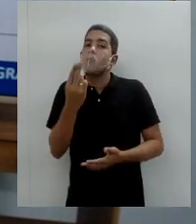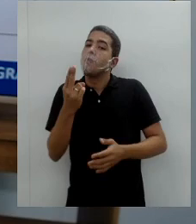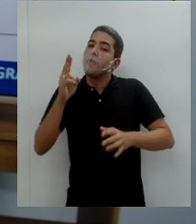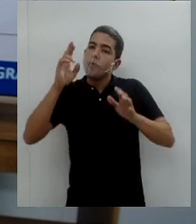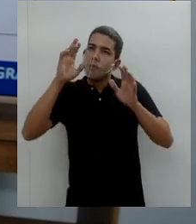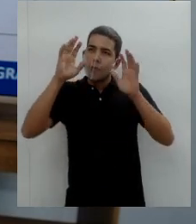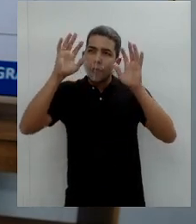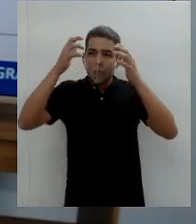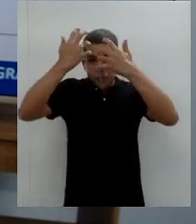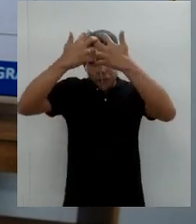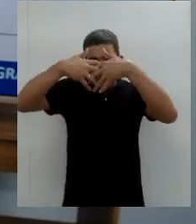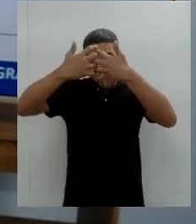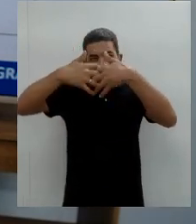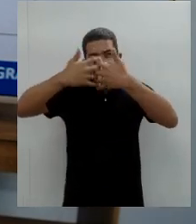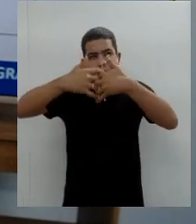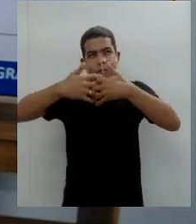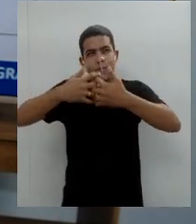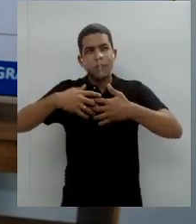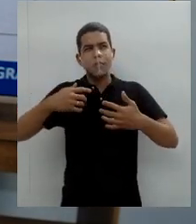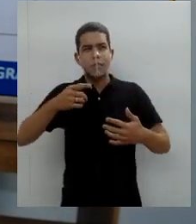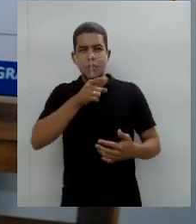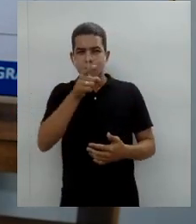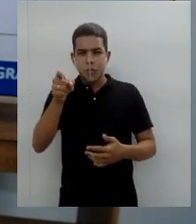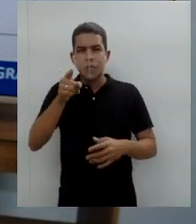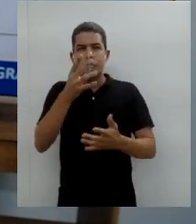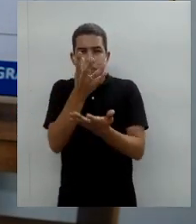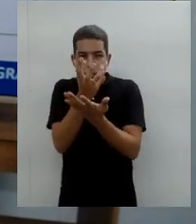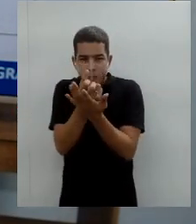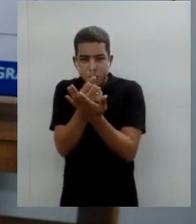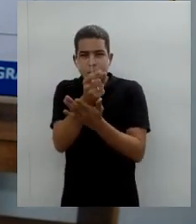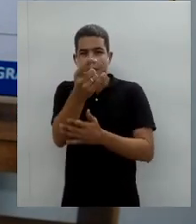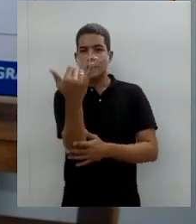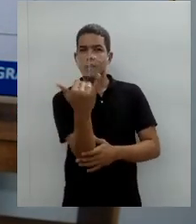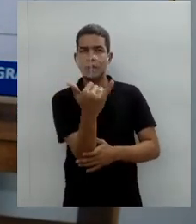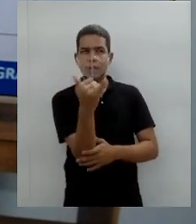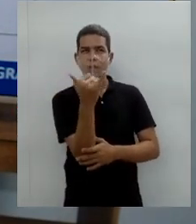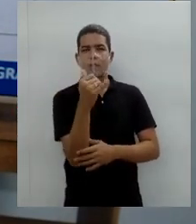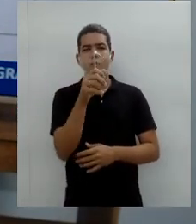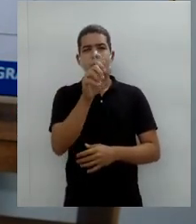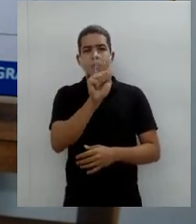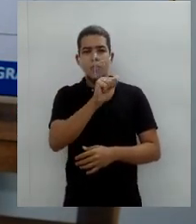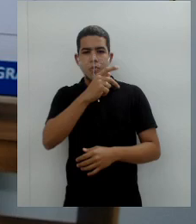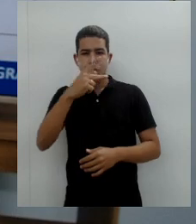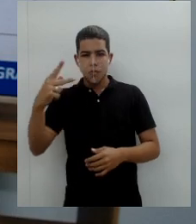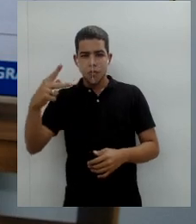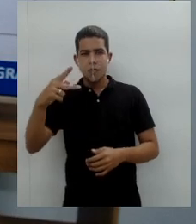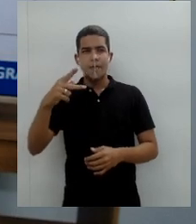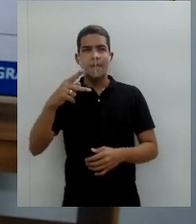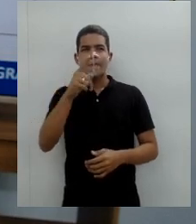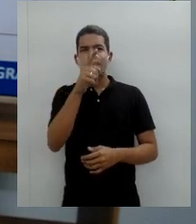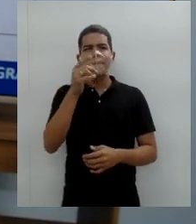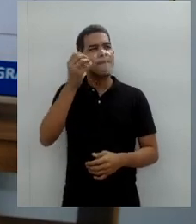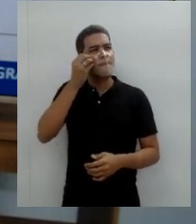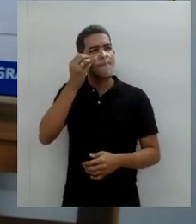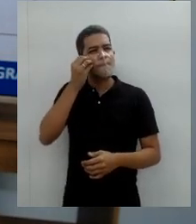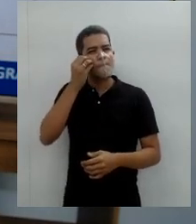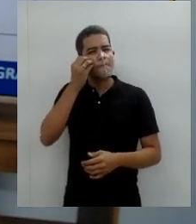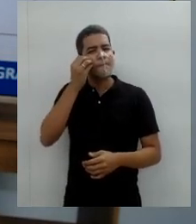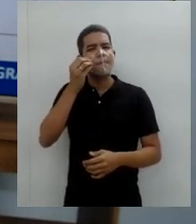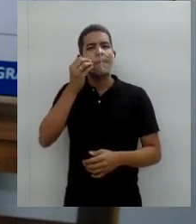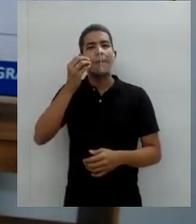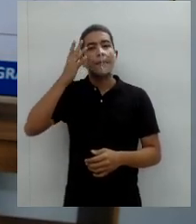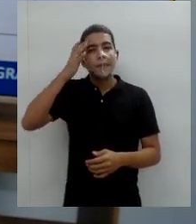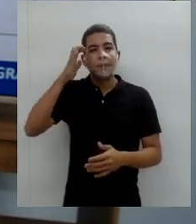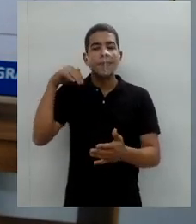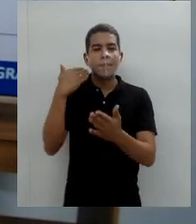comigo através de um programinha que eu vou pedir para você baixar aí no seu celular ou na sua casa. Você vai experimentar isso até amanhã